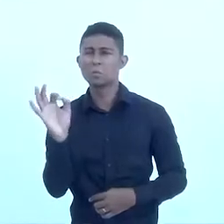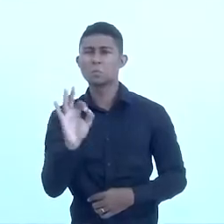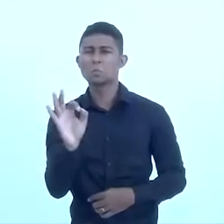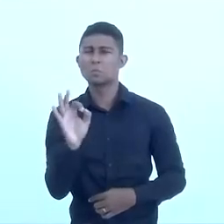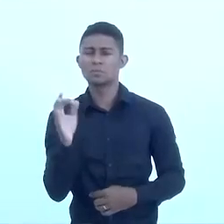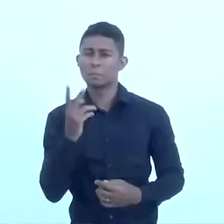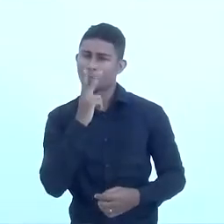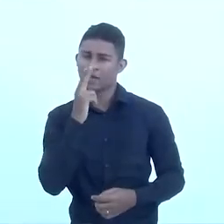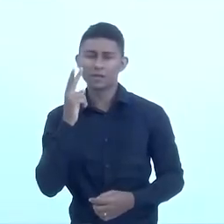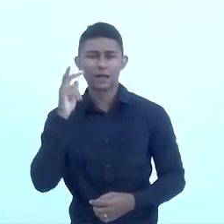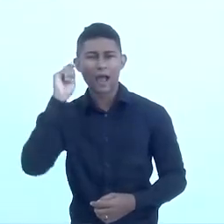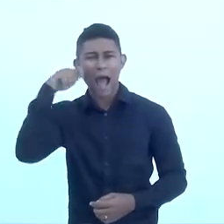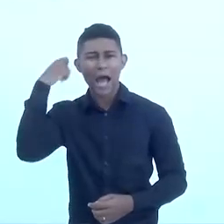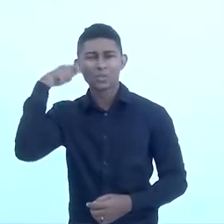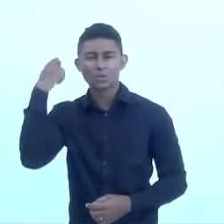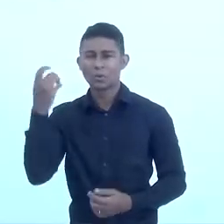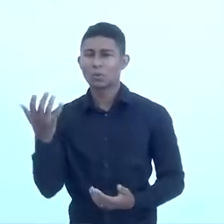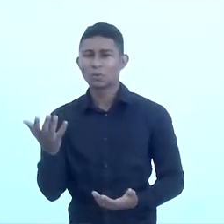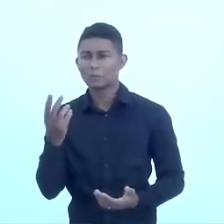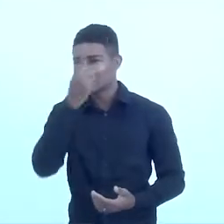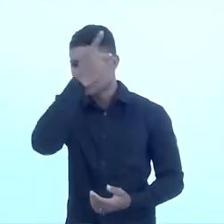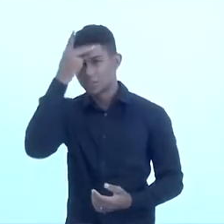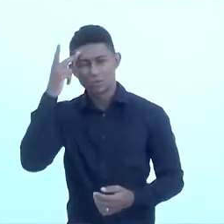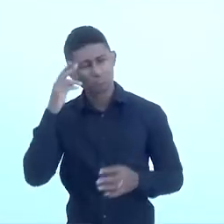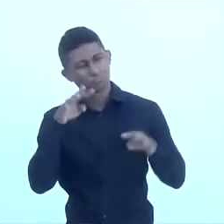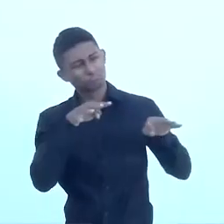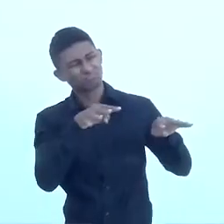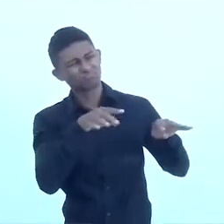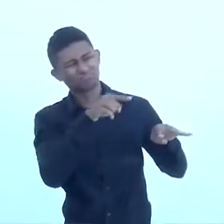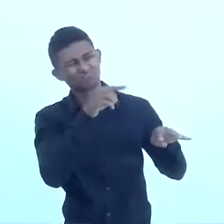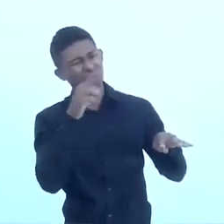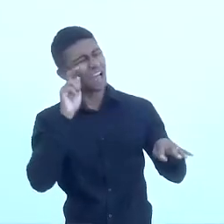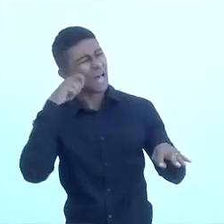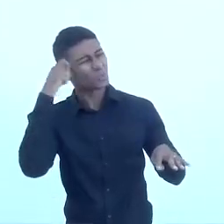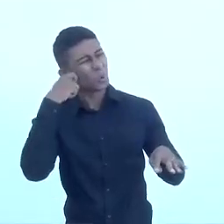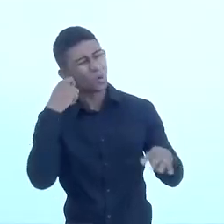não tem vamos dizer, status. Mas